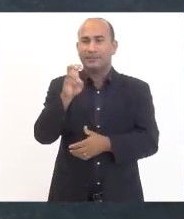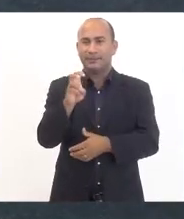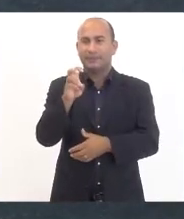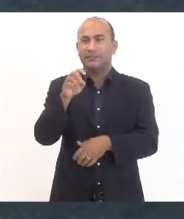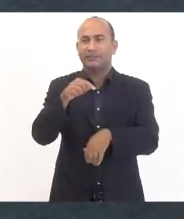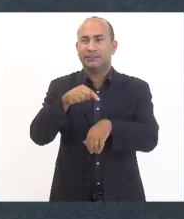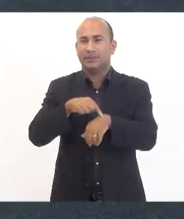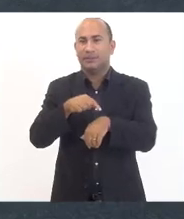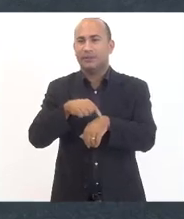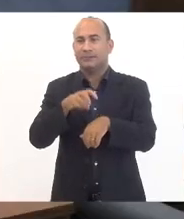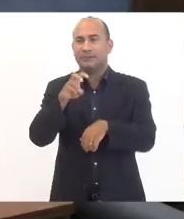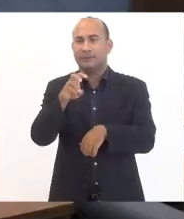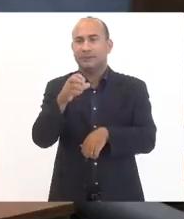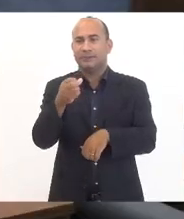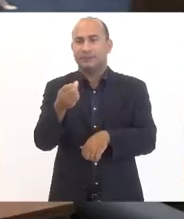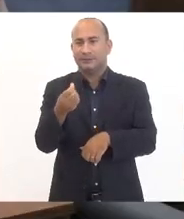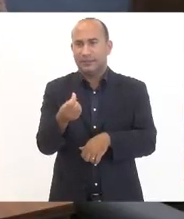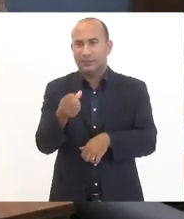56 minutos.